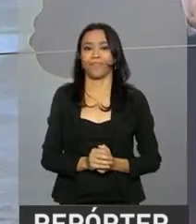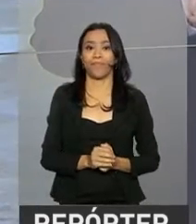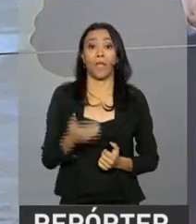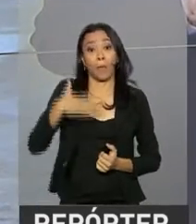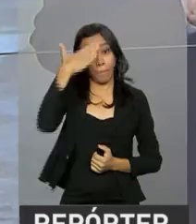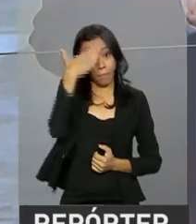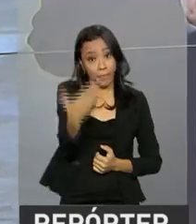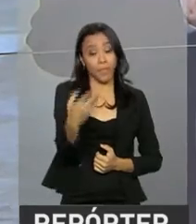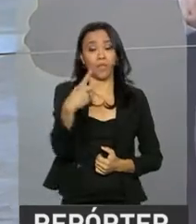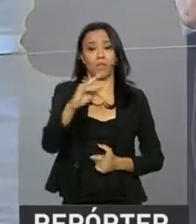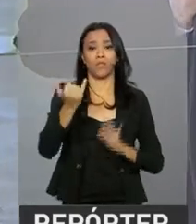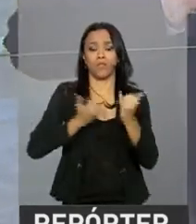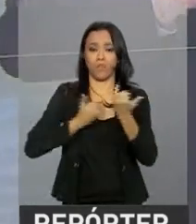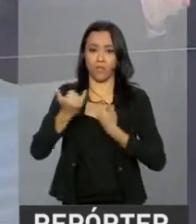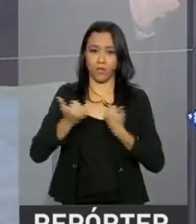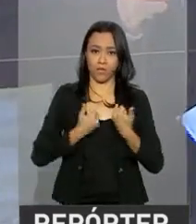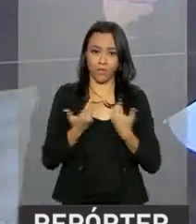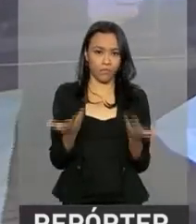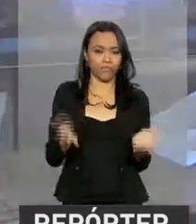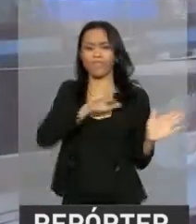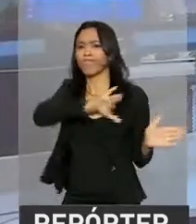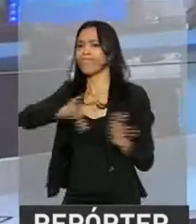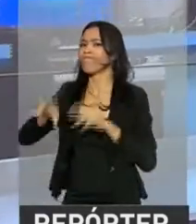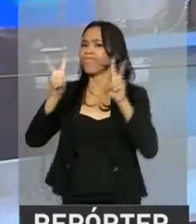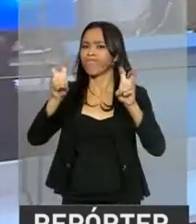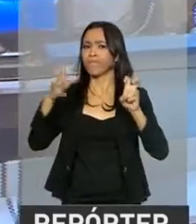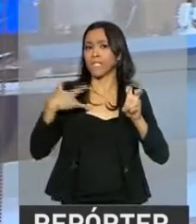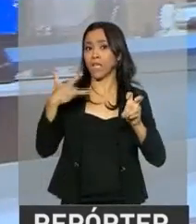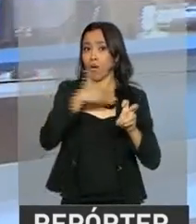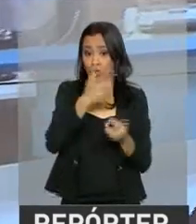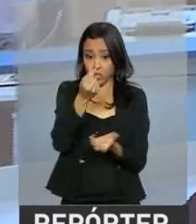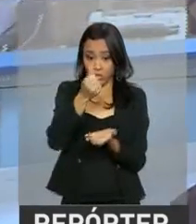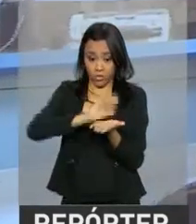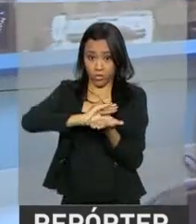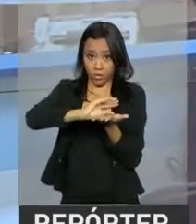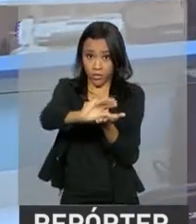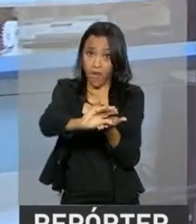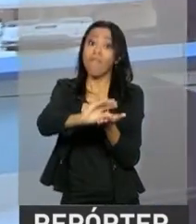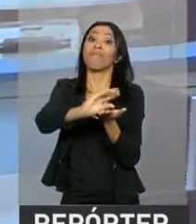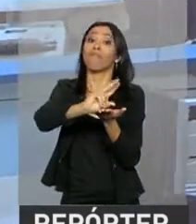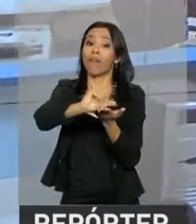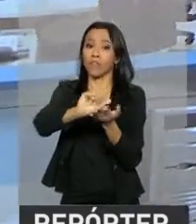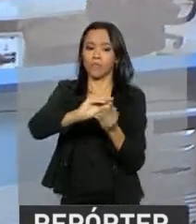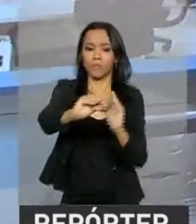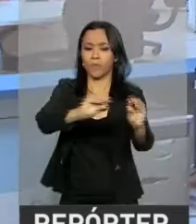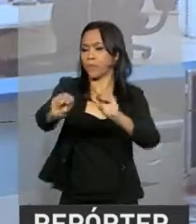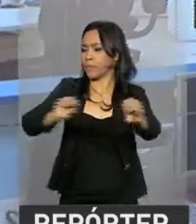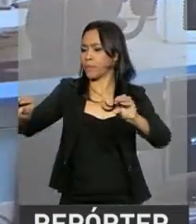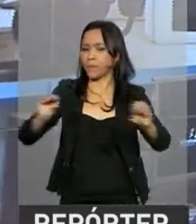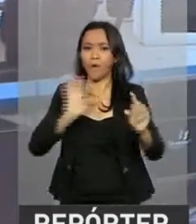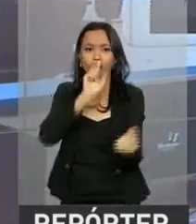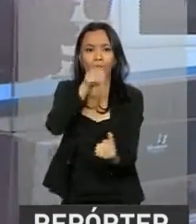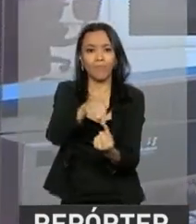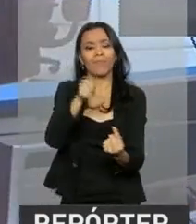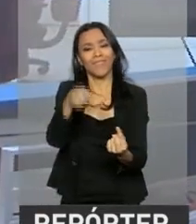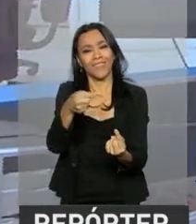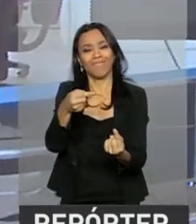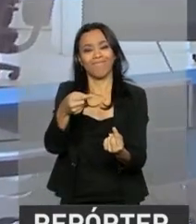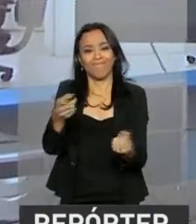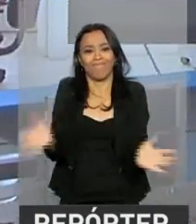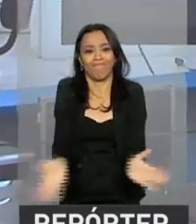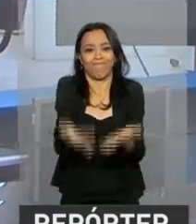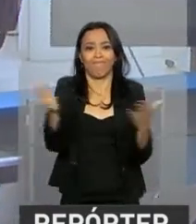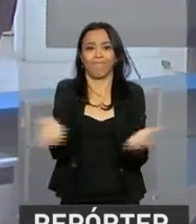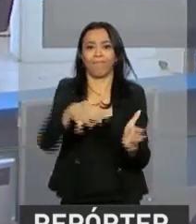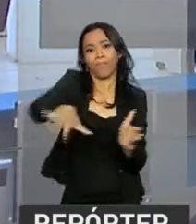obrigado a TAP pelas suas informações falar de saúde agora recursos da Saúde vão ser redistribuídas para permitir mais investimentos